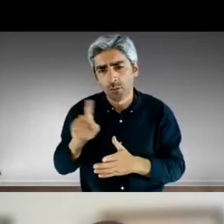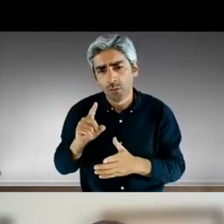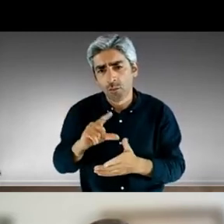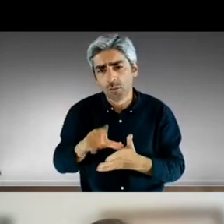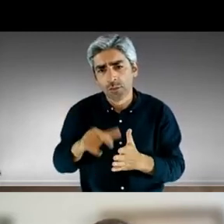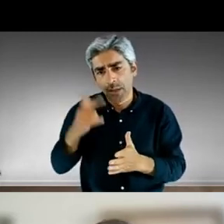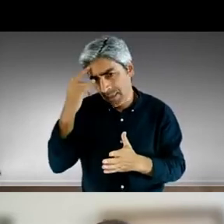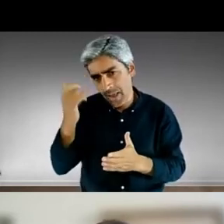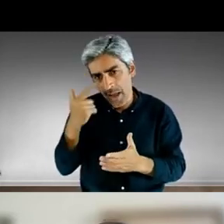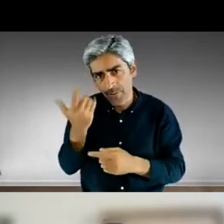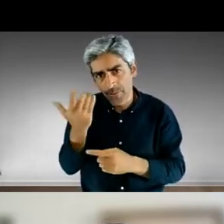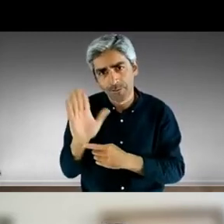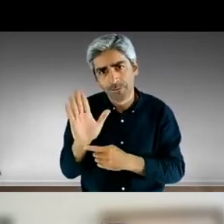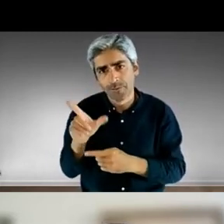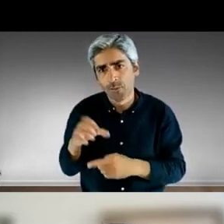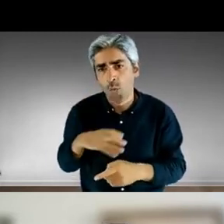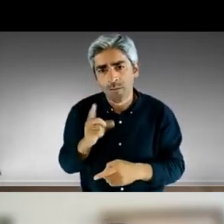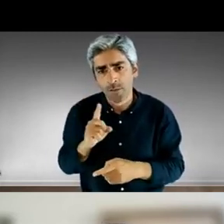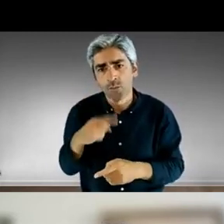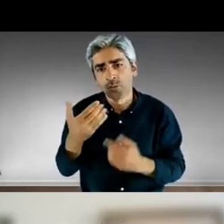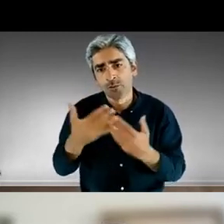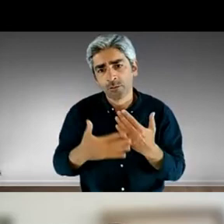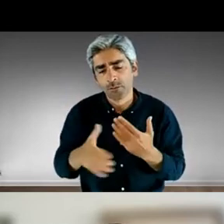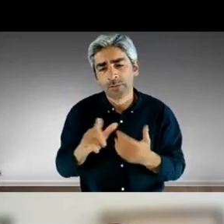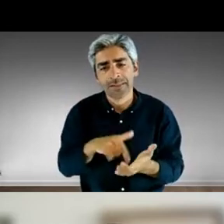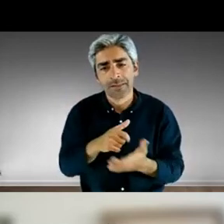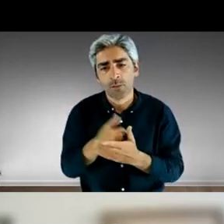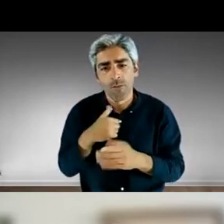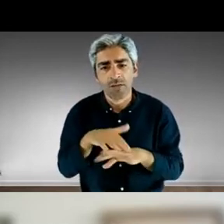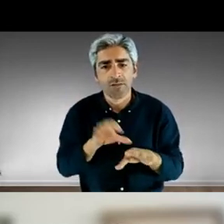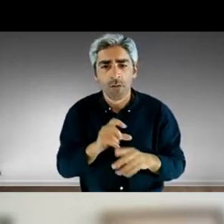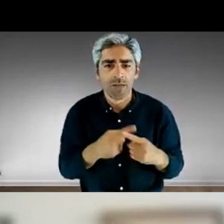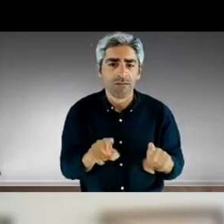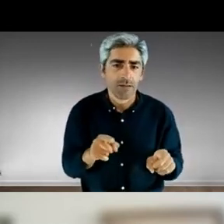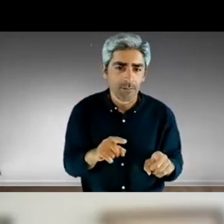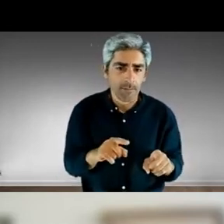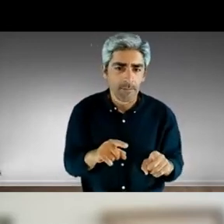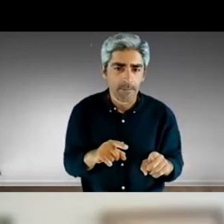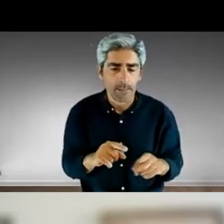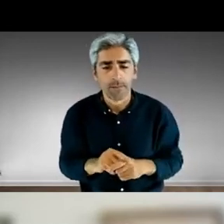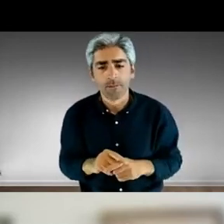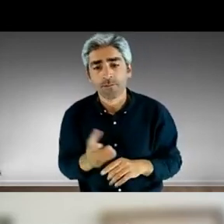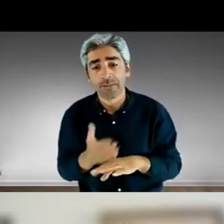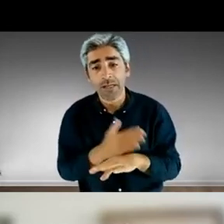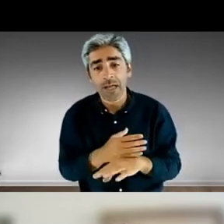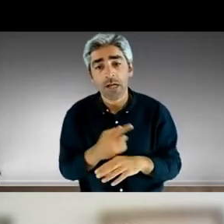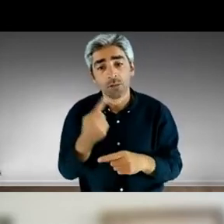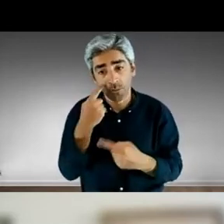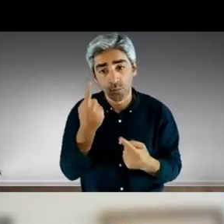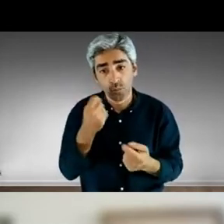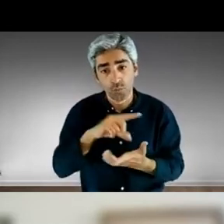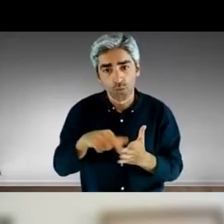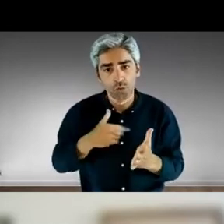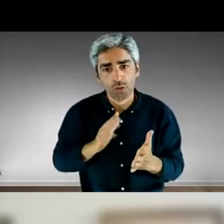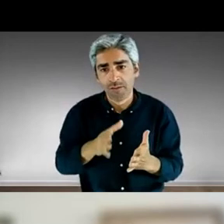ideia que lhes foi apresentada, e a partir daí fiz sempre diferente. Ou seja, antes de elencar um projeto, eu já estava